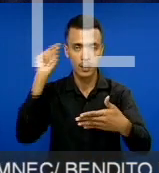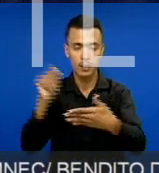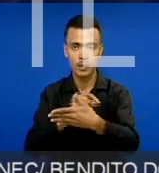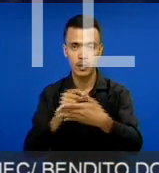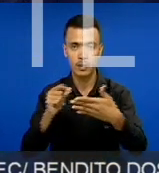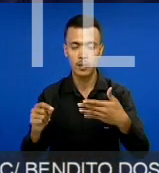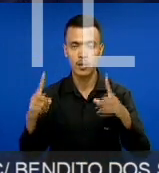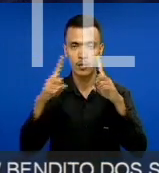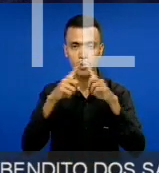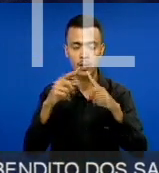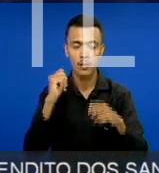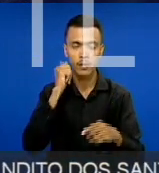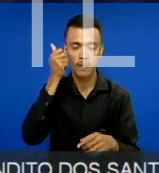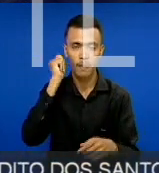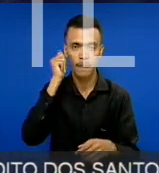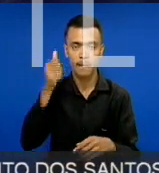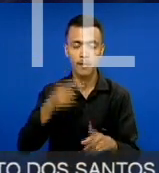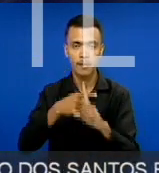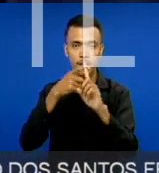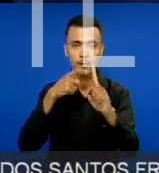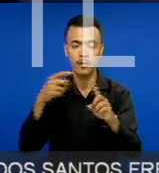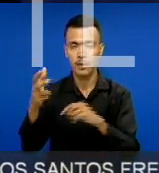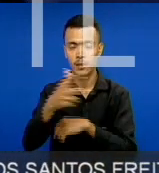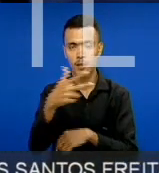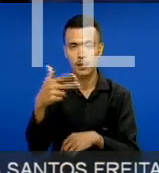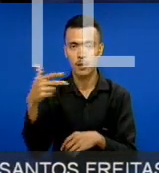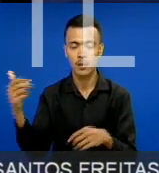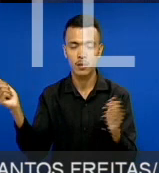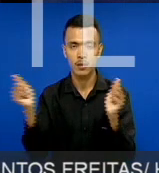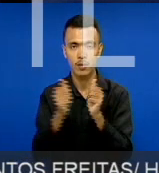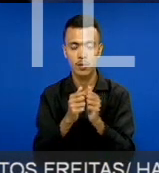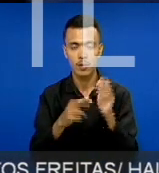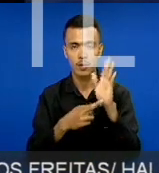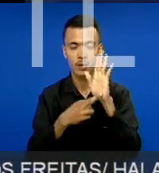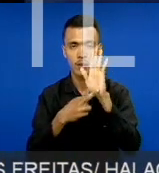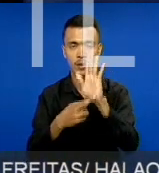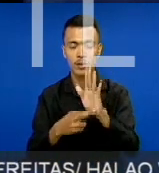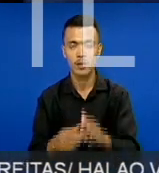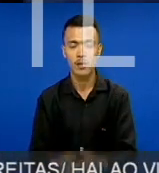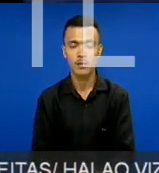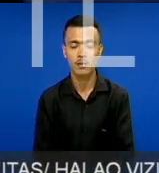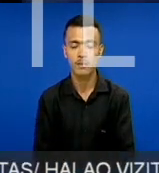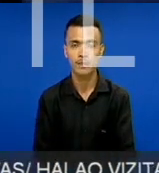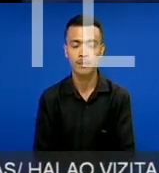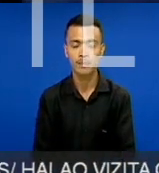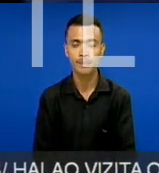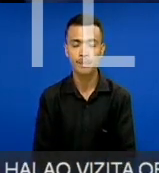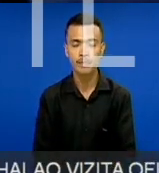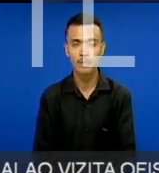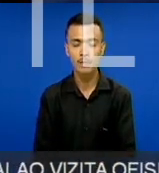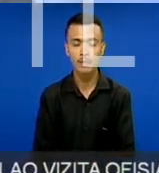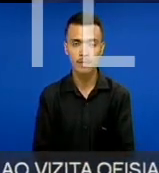secretário-geral da ASEAN. Deve que mais diz a carta, ou delegação, ou se ASEAN secretariado, secretariado